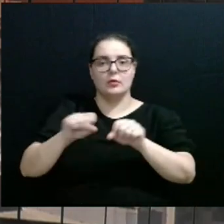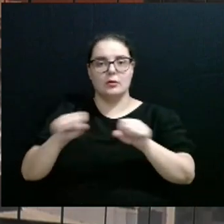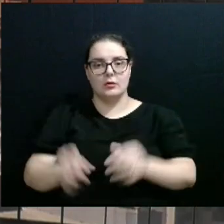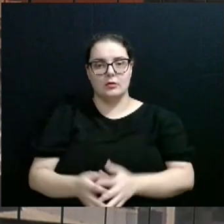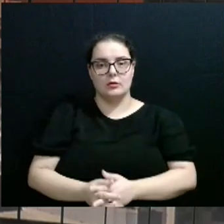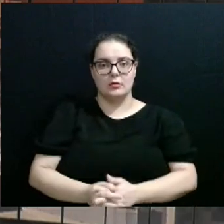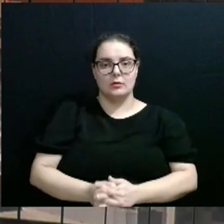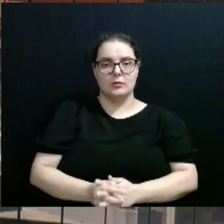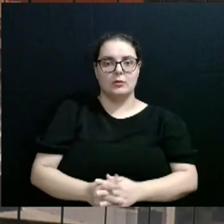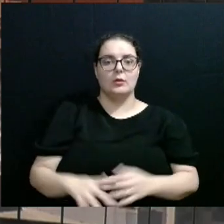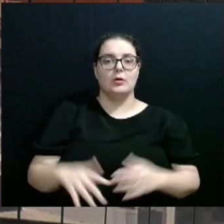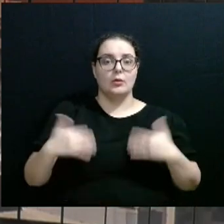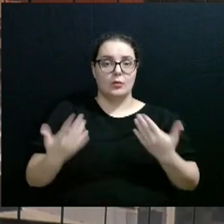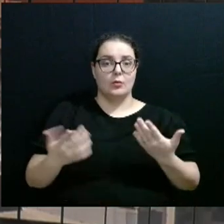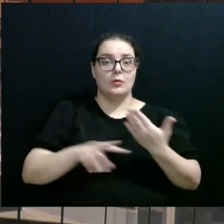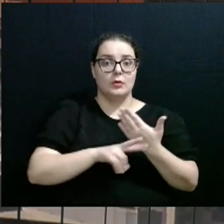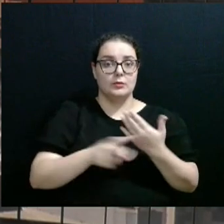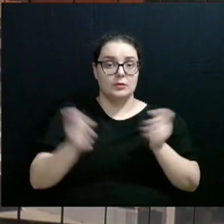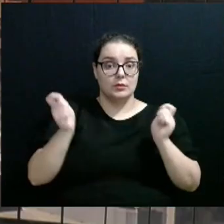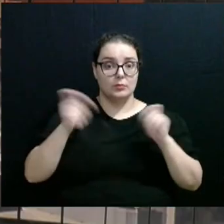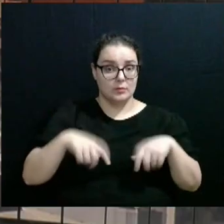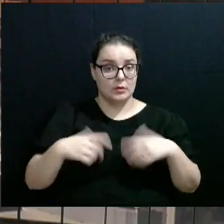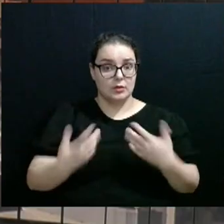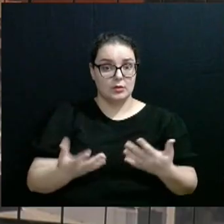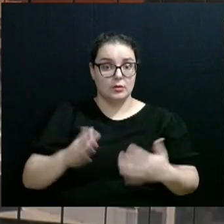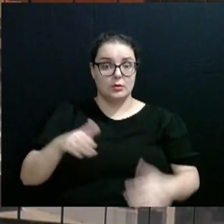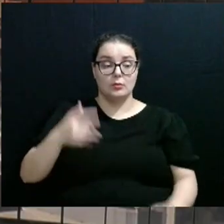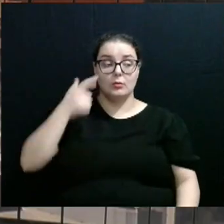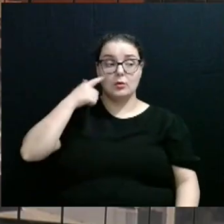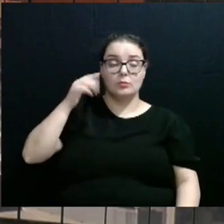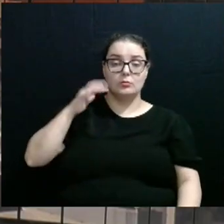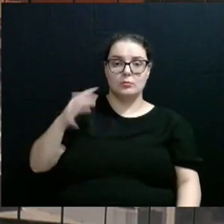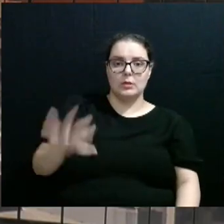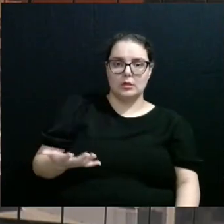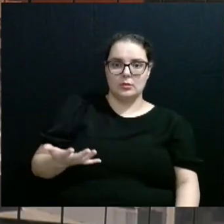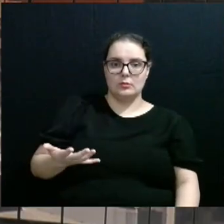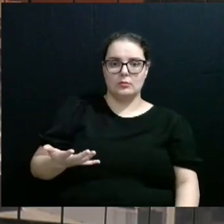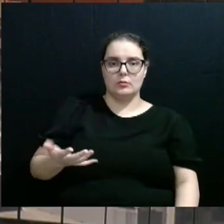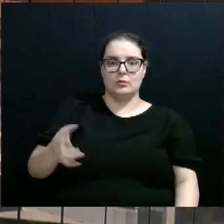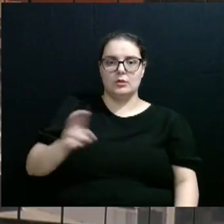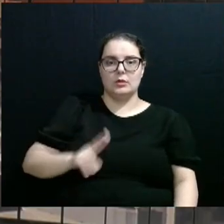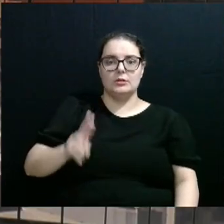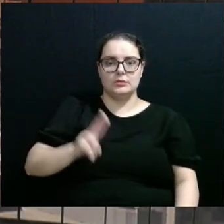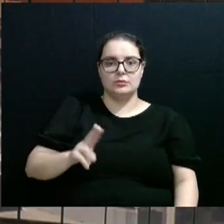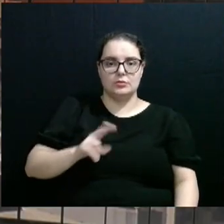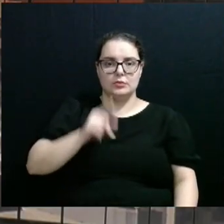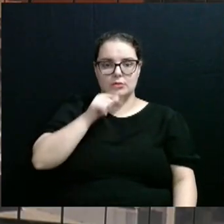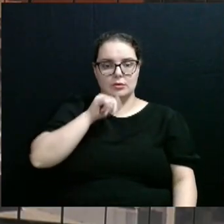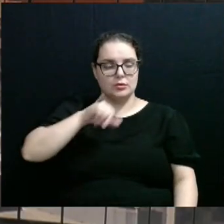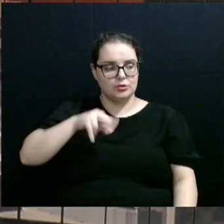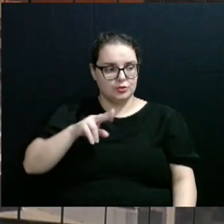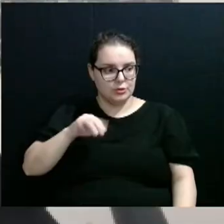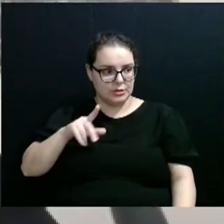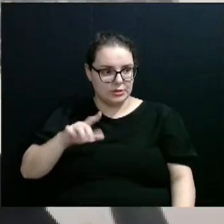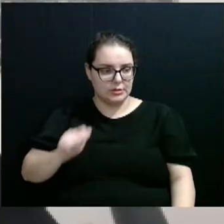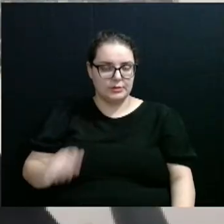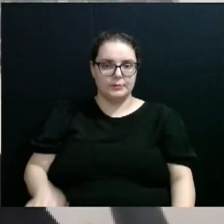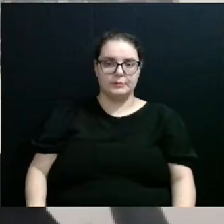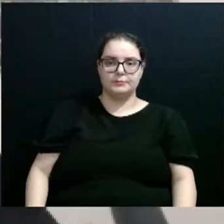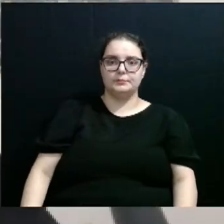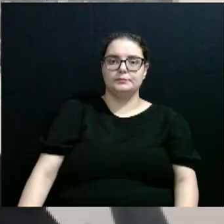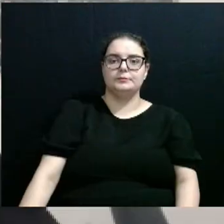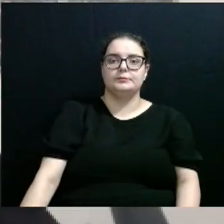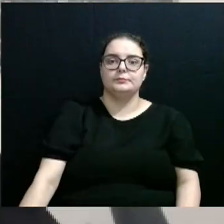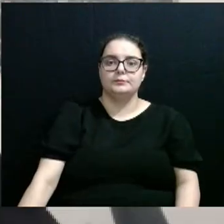os impactos efetivos quando a gente pensa nesse consumo de água, Juliana? A